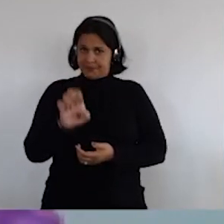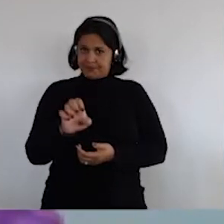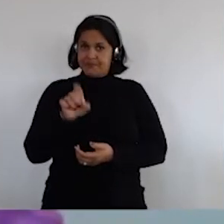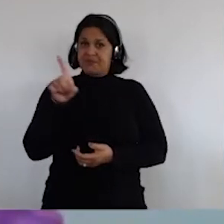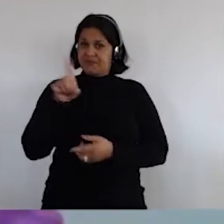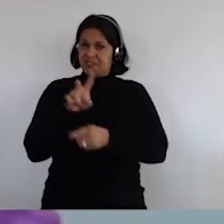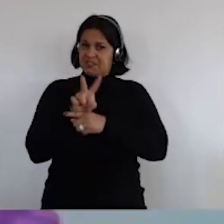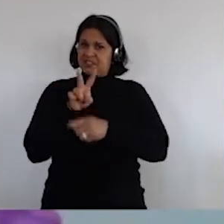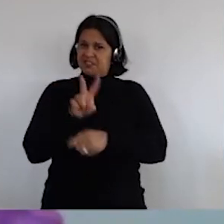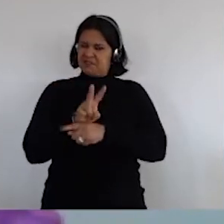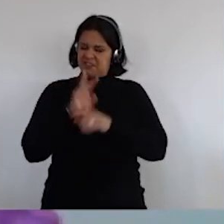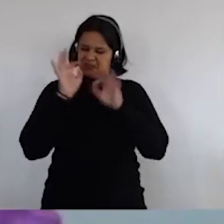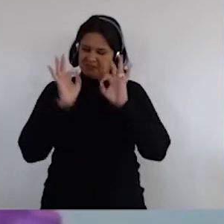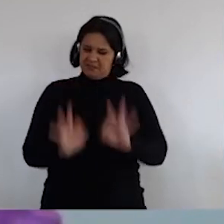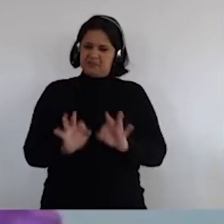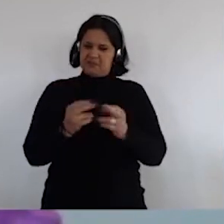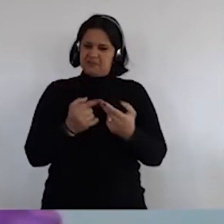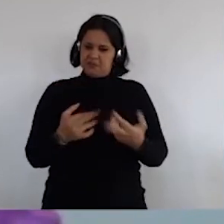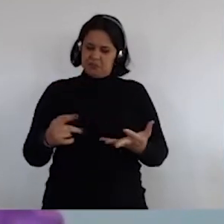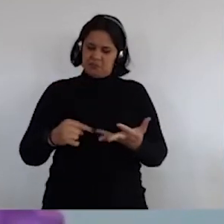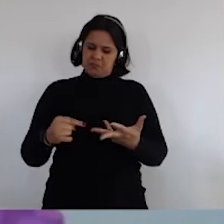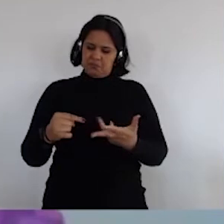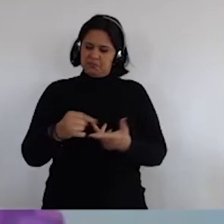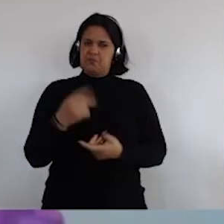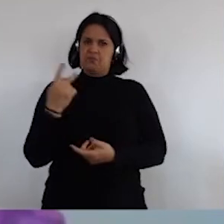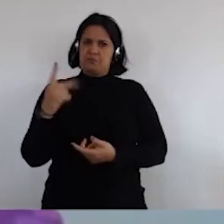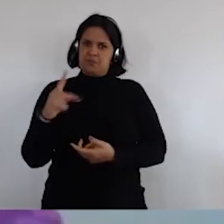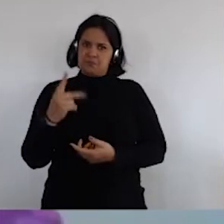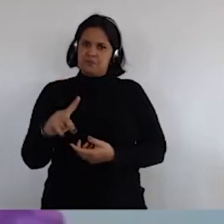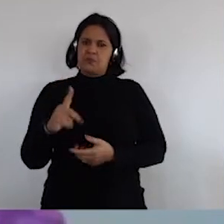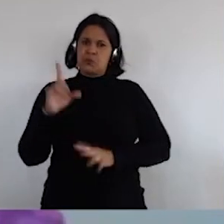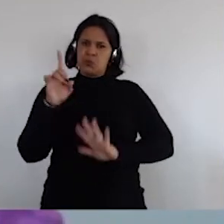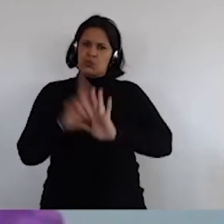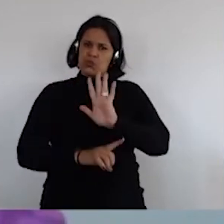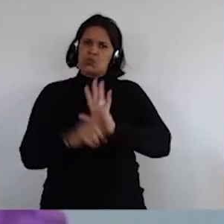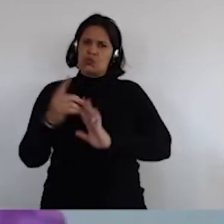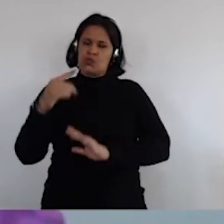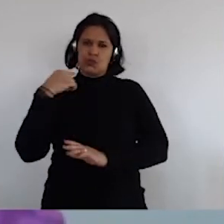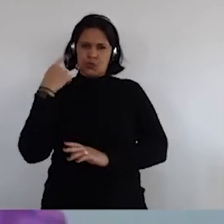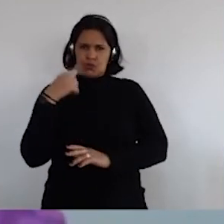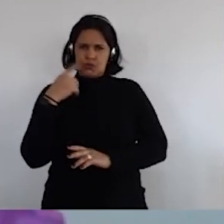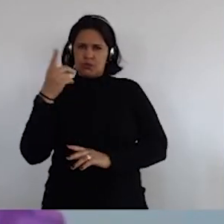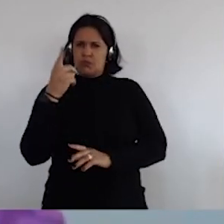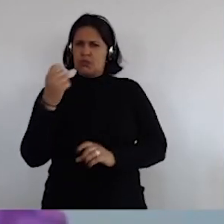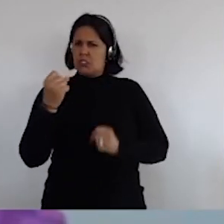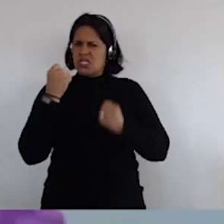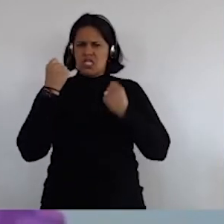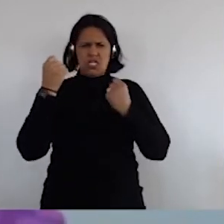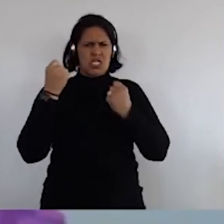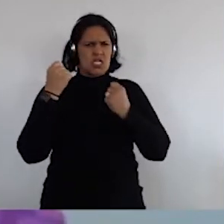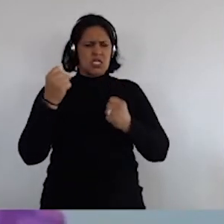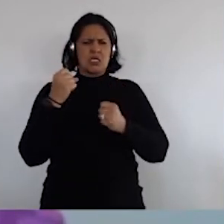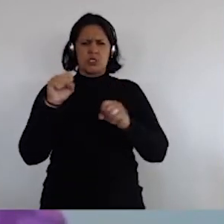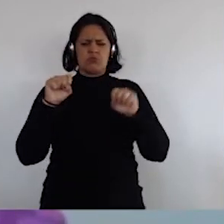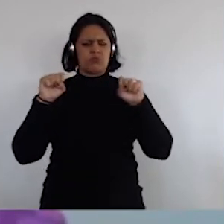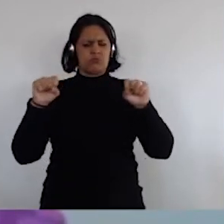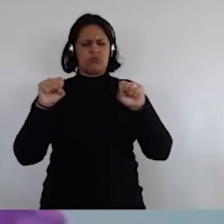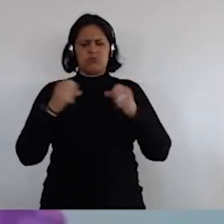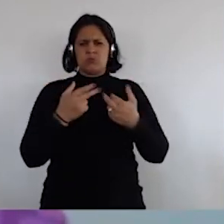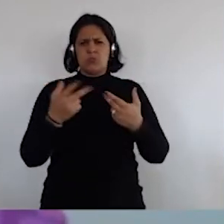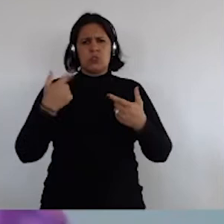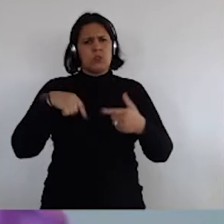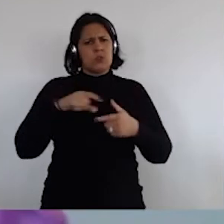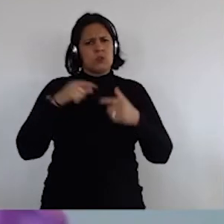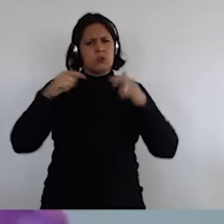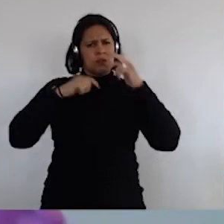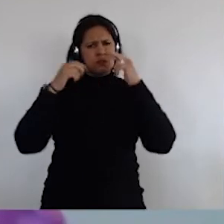o samurai das prerrogativas, um grande defensor, a qual tenho a honra de trabalharmos